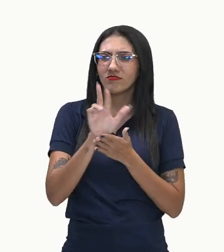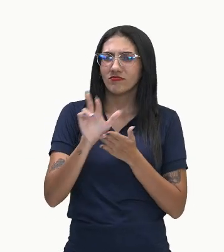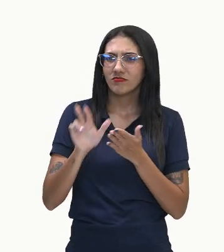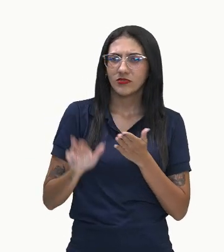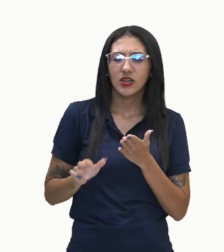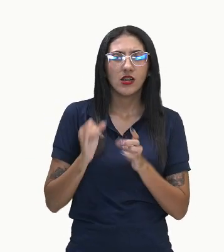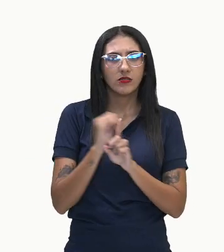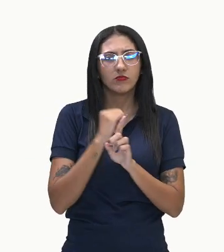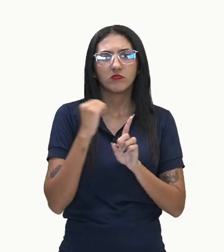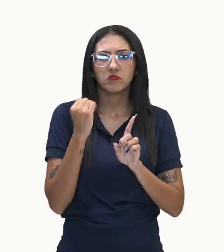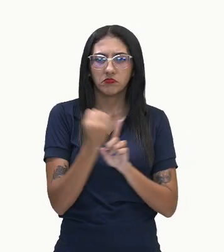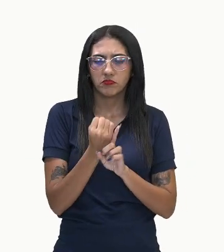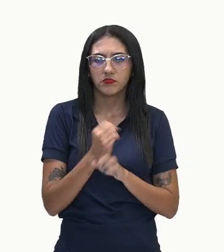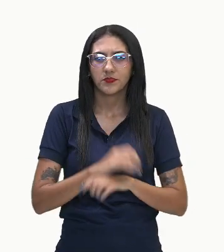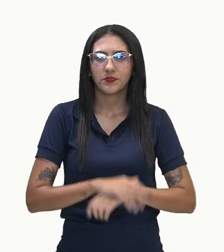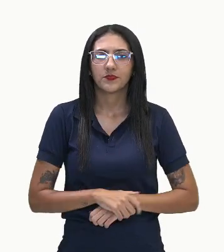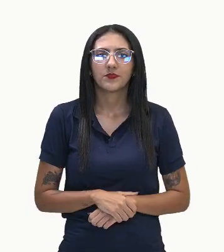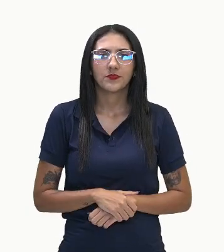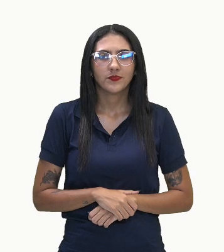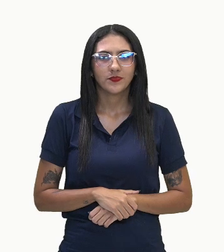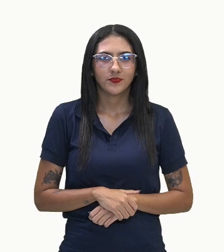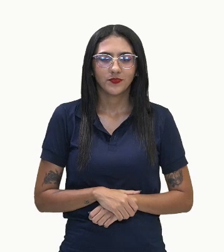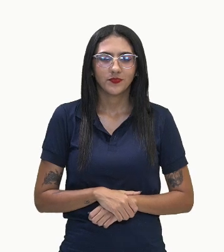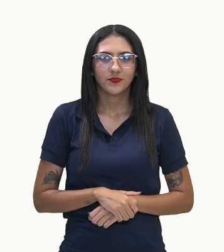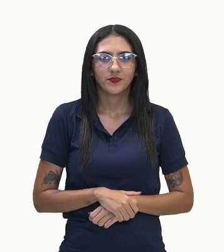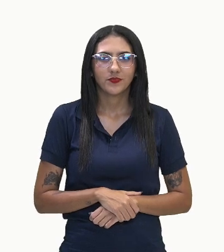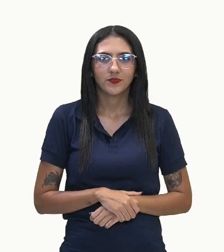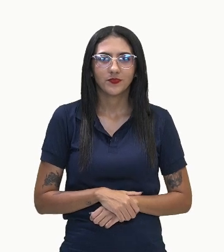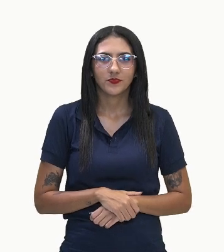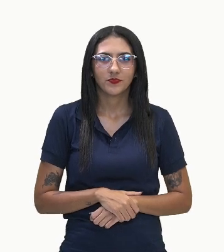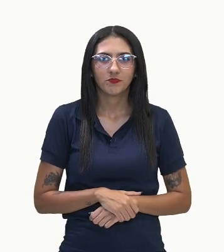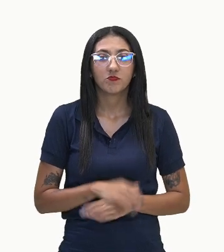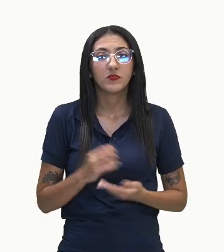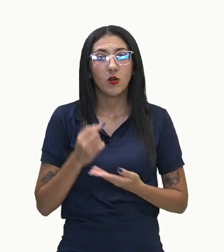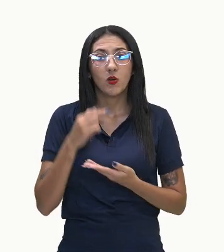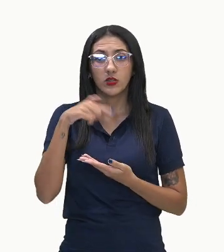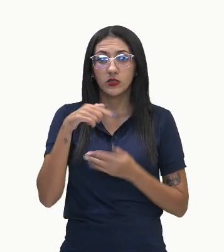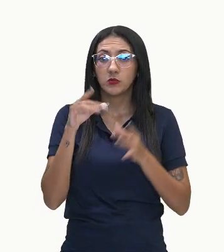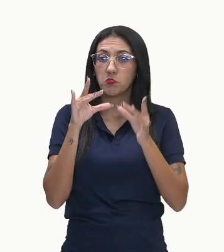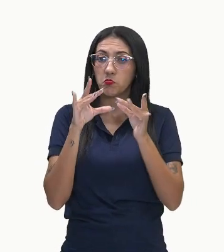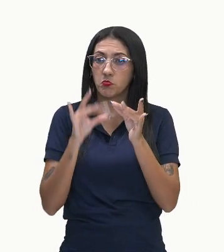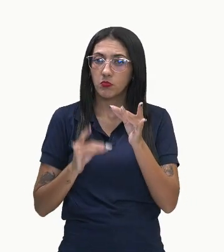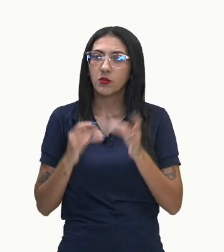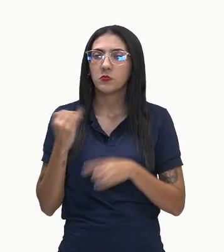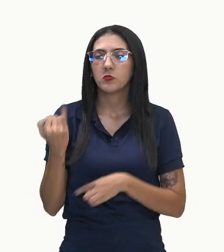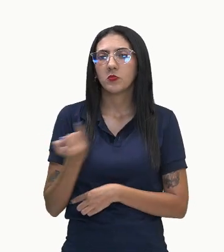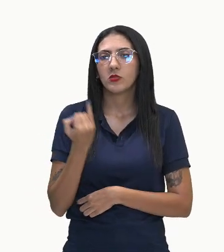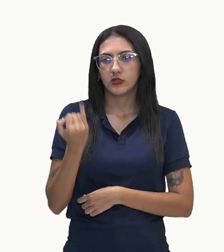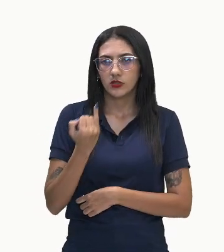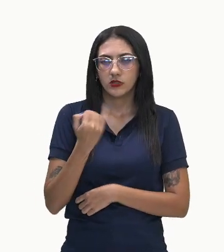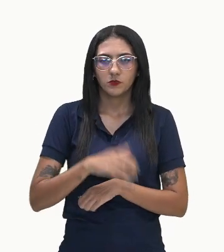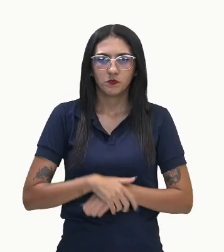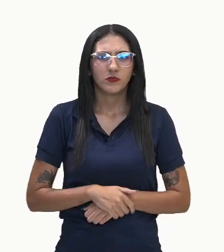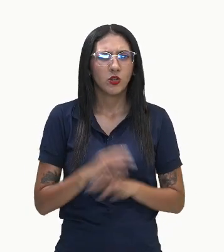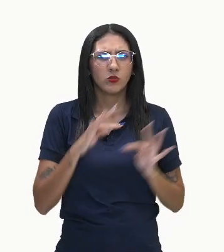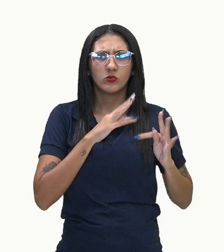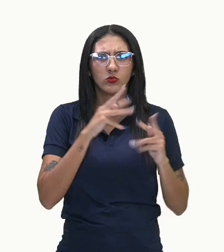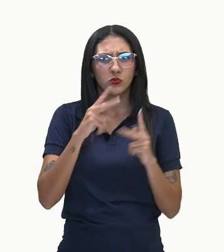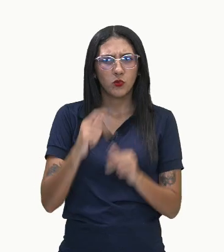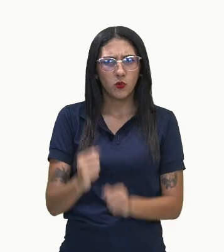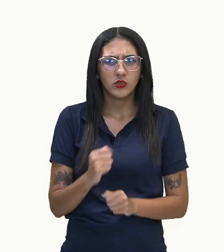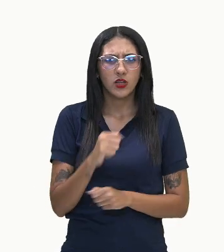história civilizacional. Ok? Isso aqui é uma coisa muito importante. Então, por trás de toda a